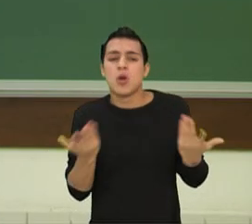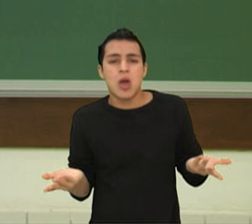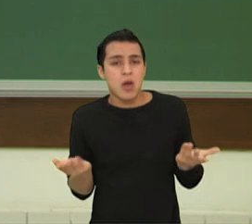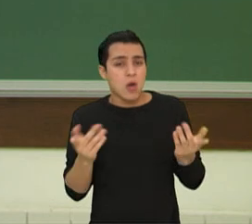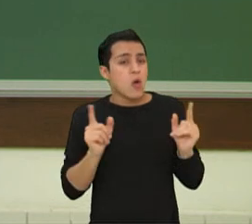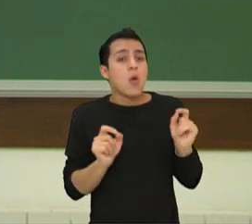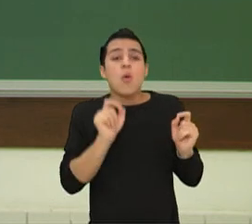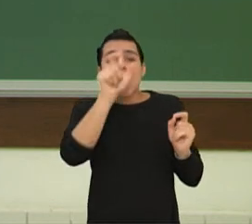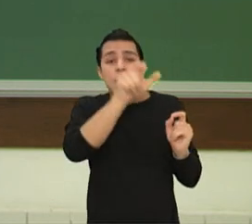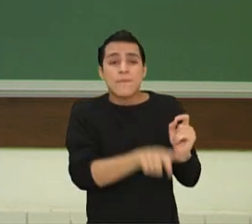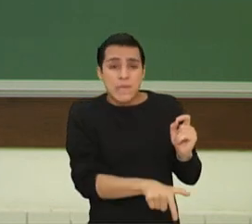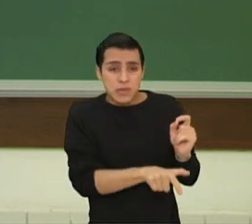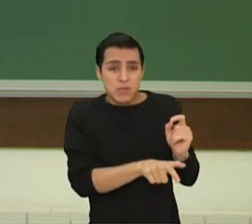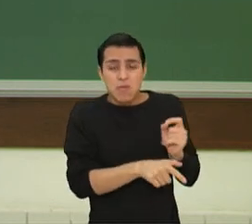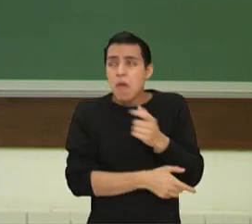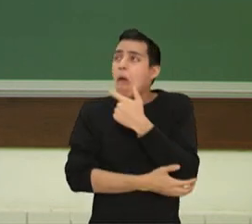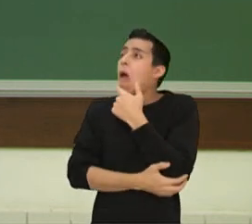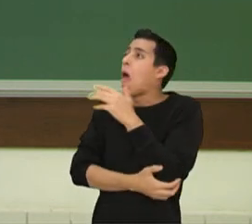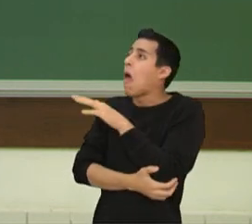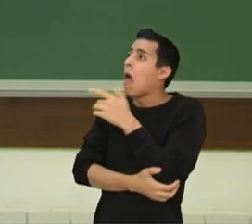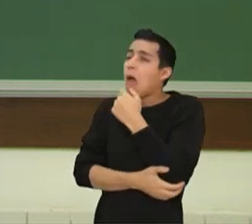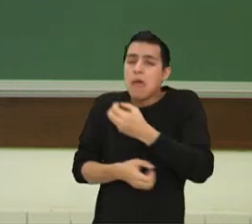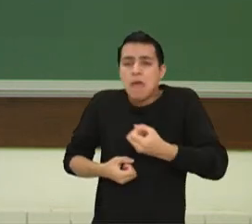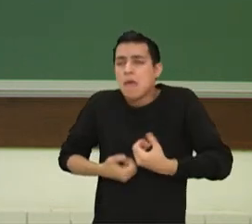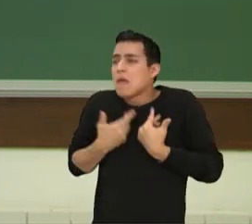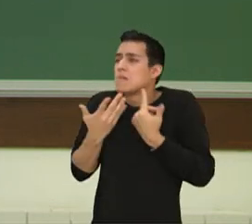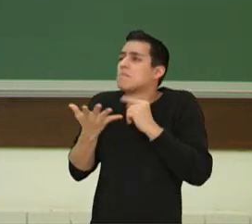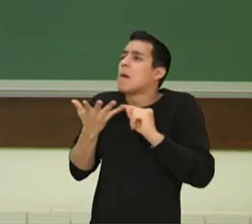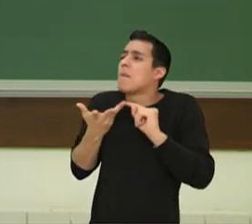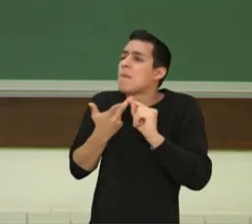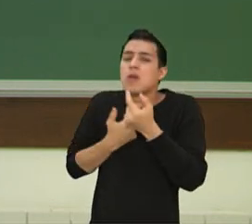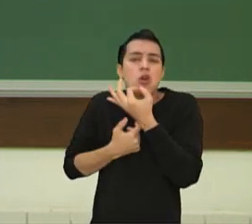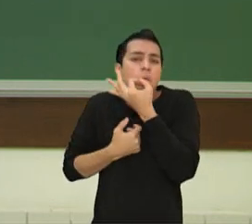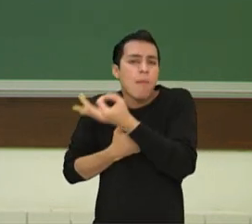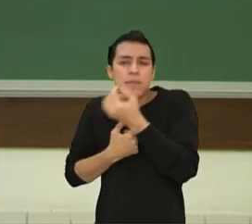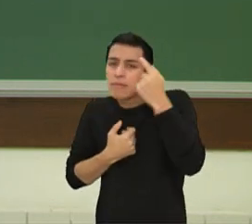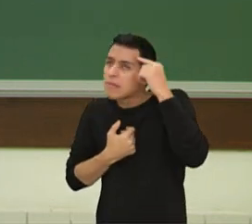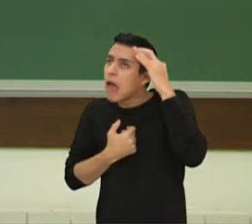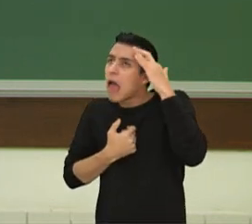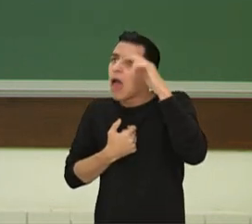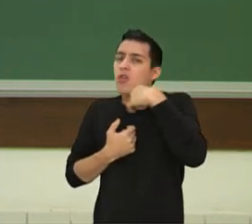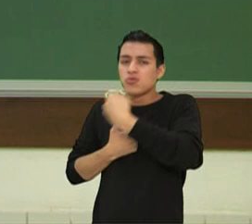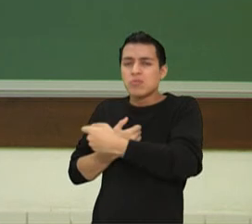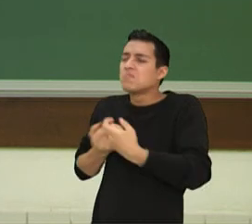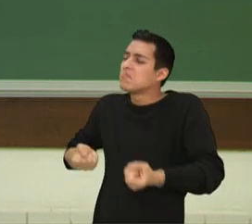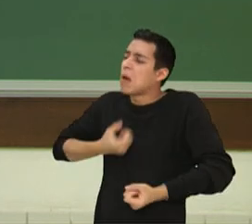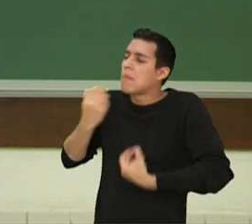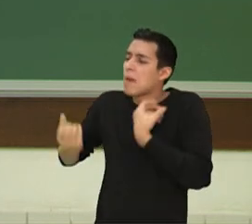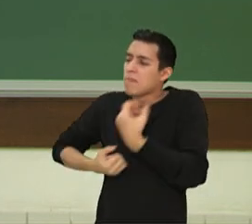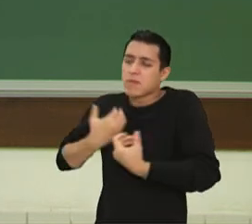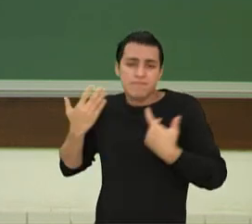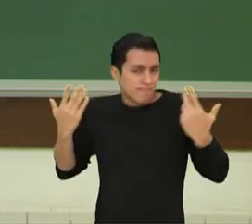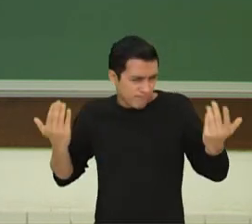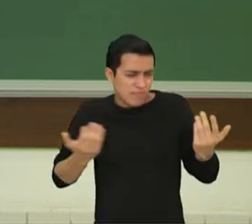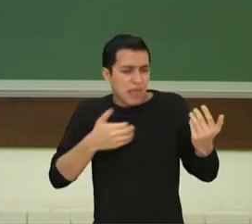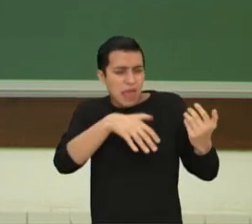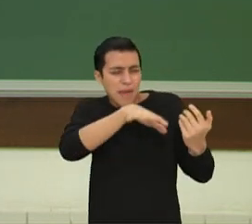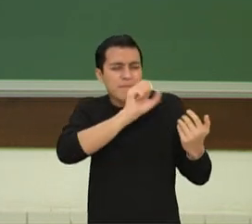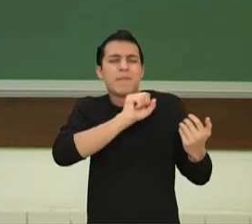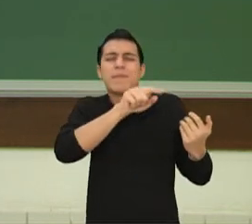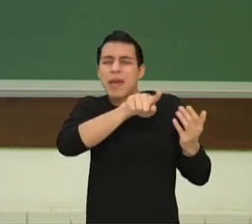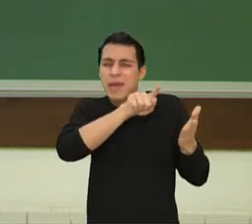o entrevistado ele precisa expressar o seu comentário, o seu pensamento a respeito do tema e tornamos